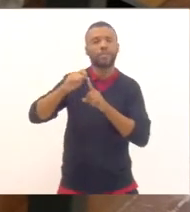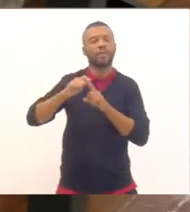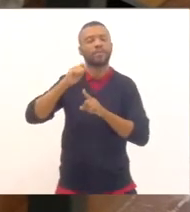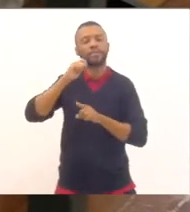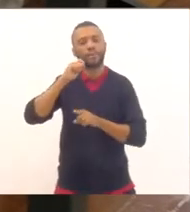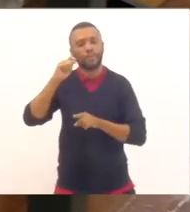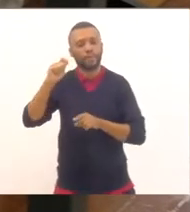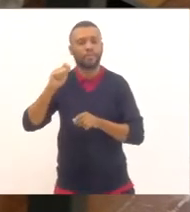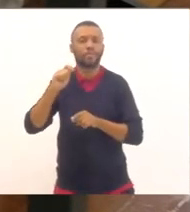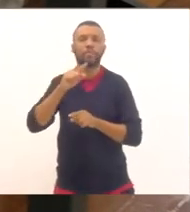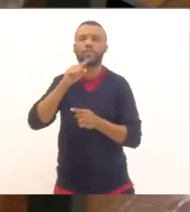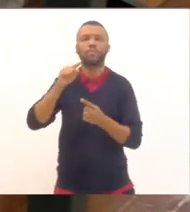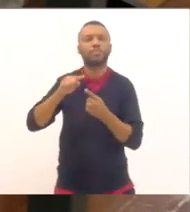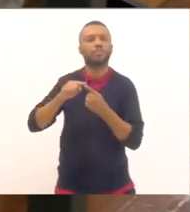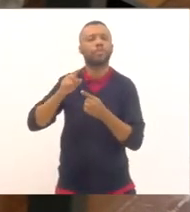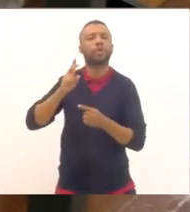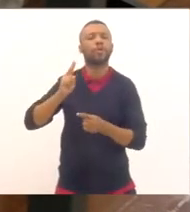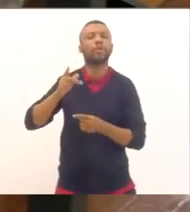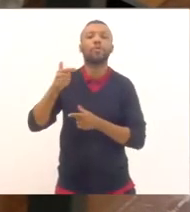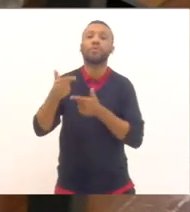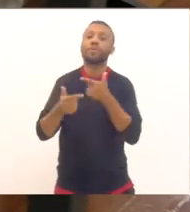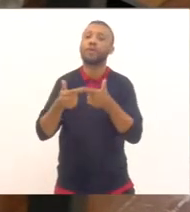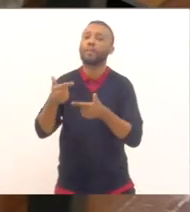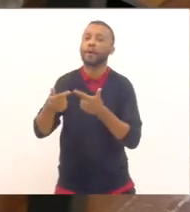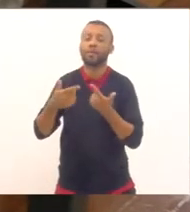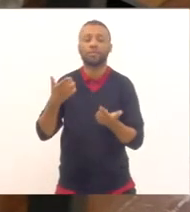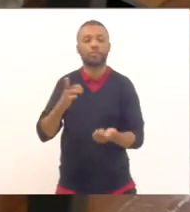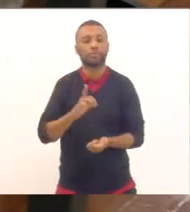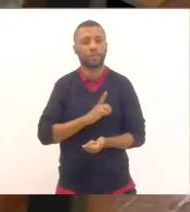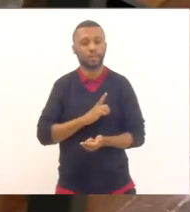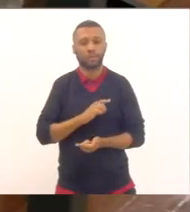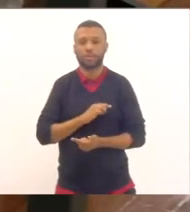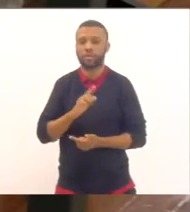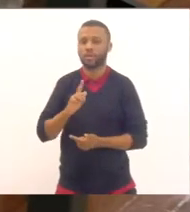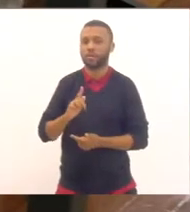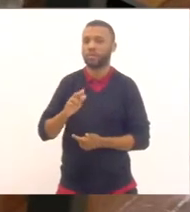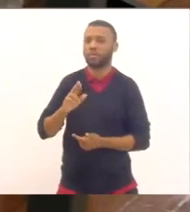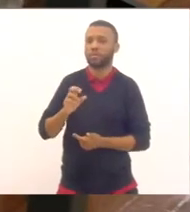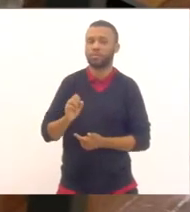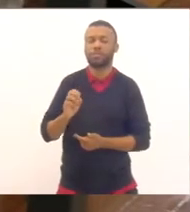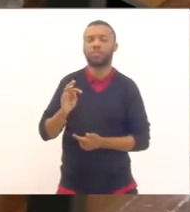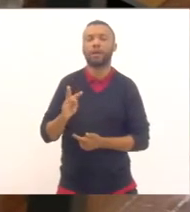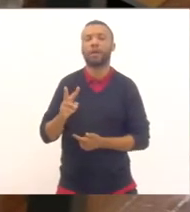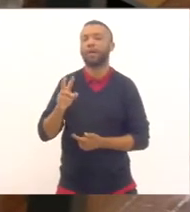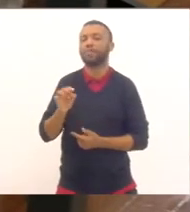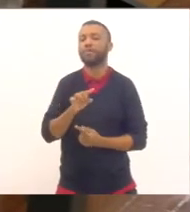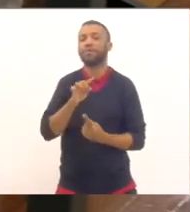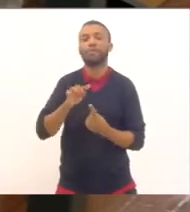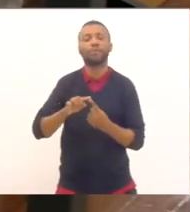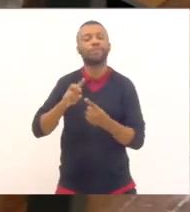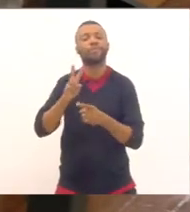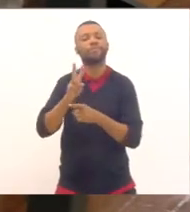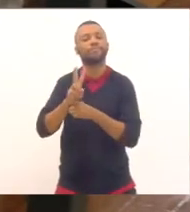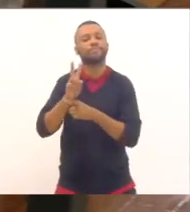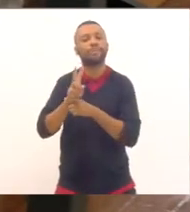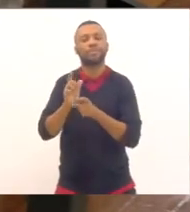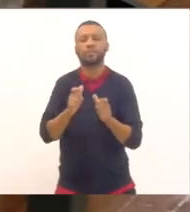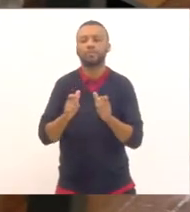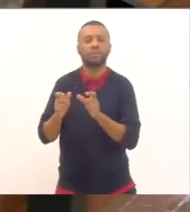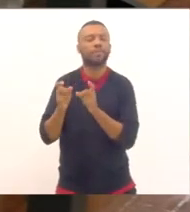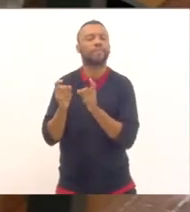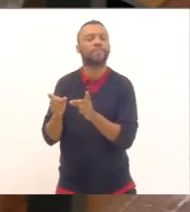trabalho Dr Gustavo que é esse trabalho de fiscalização de locais de venda